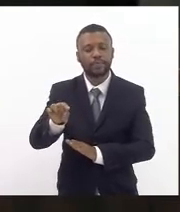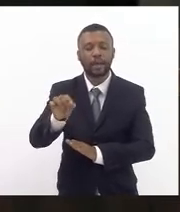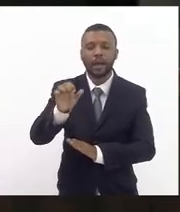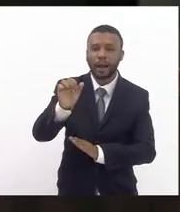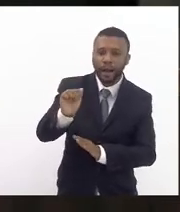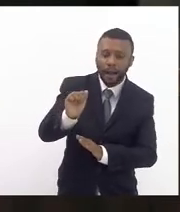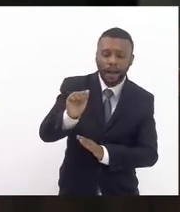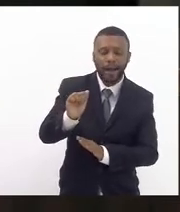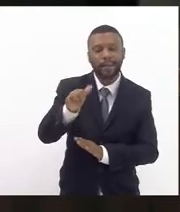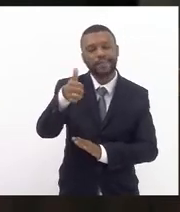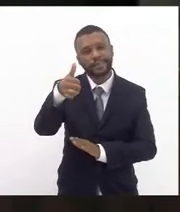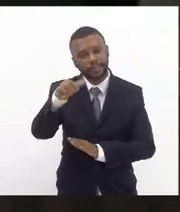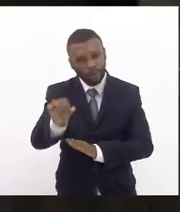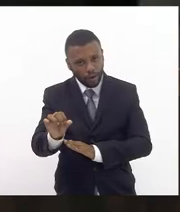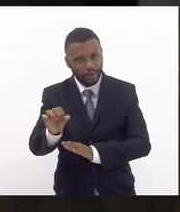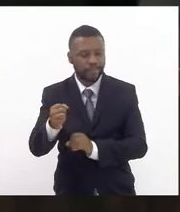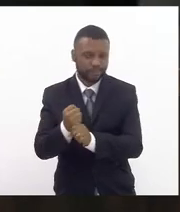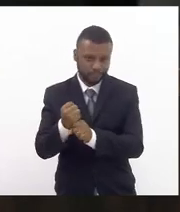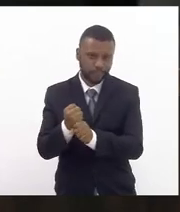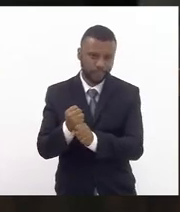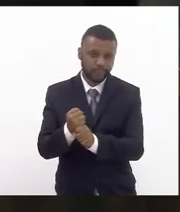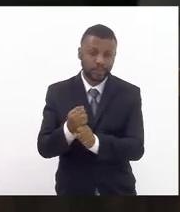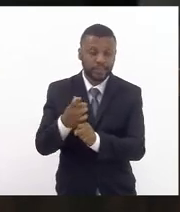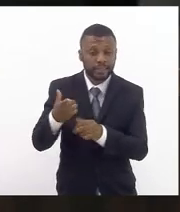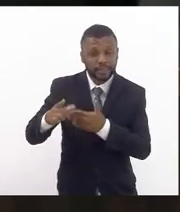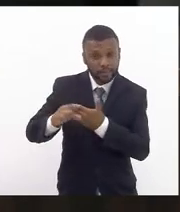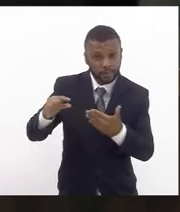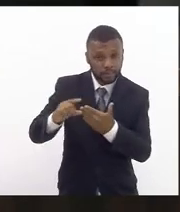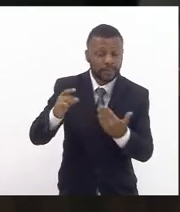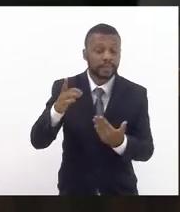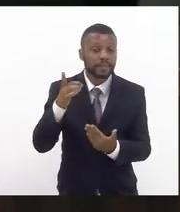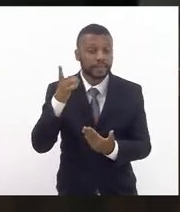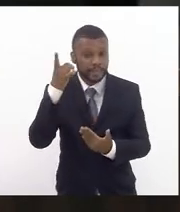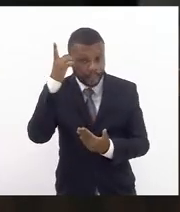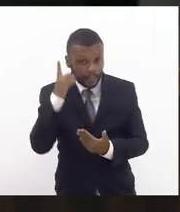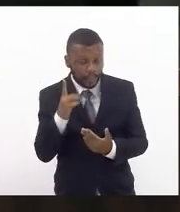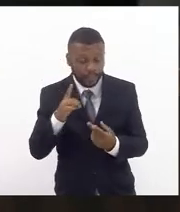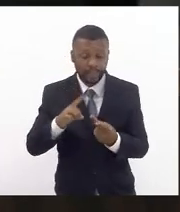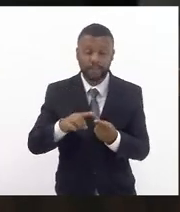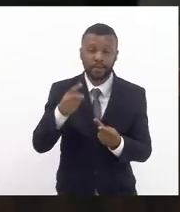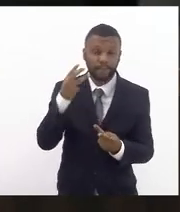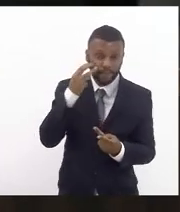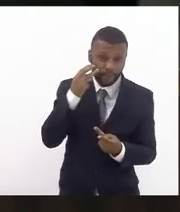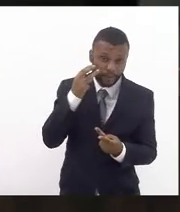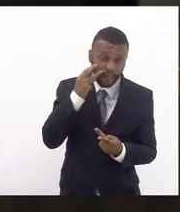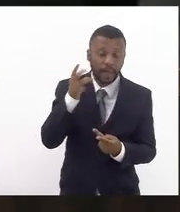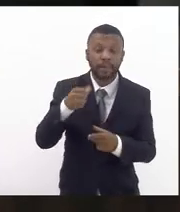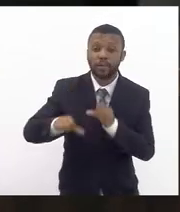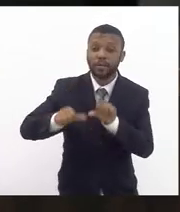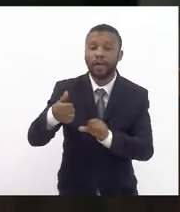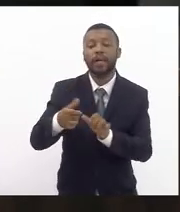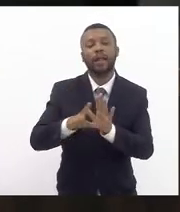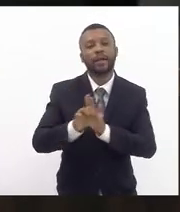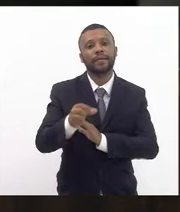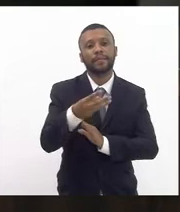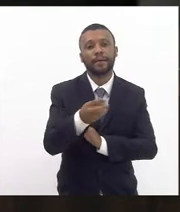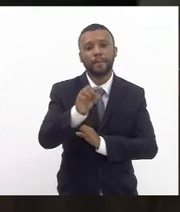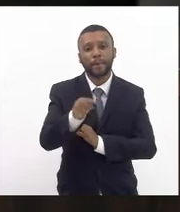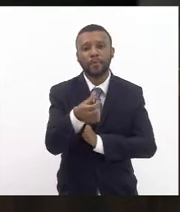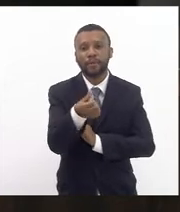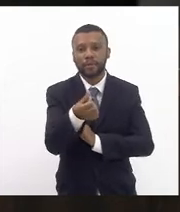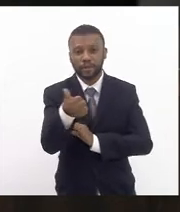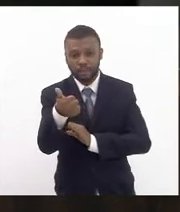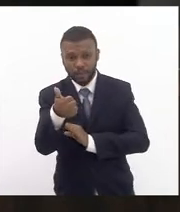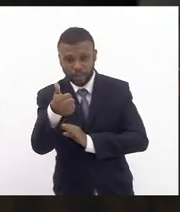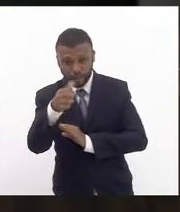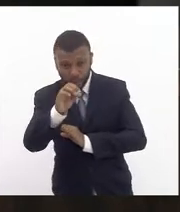de 19, de autoria dos deputados Dani Monteiro e Valdeque Carneiro, que altera a lei 3.601, de 11